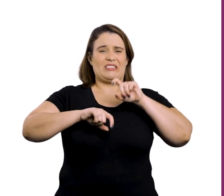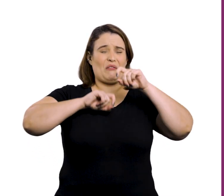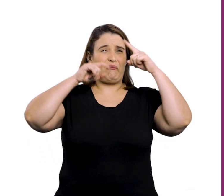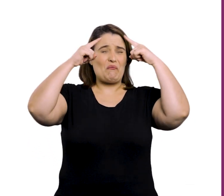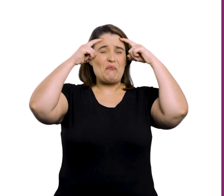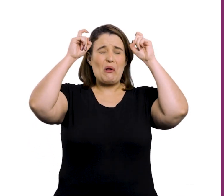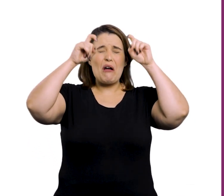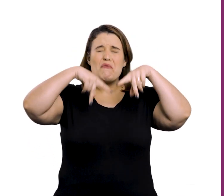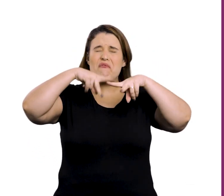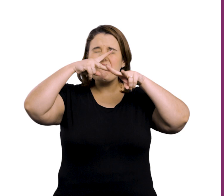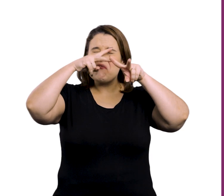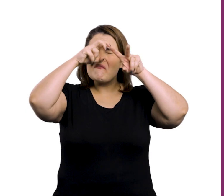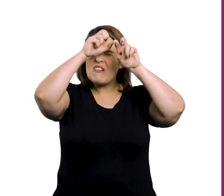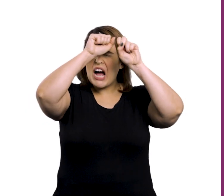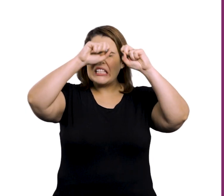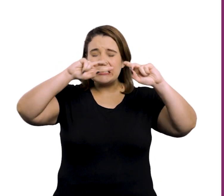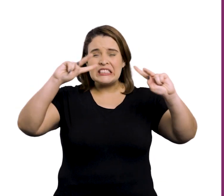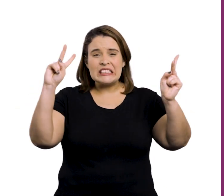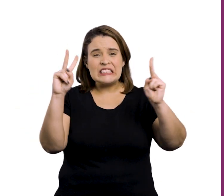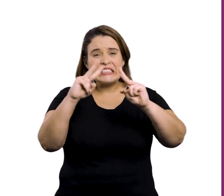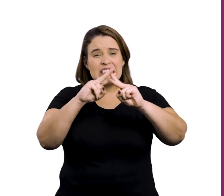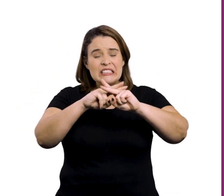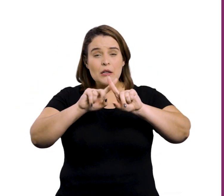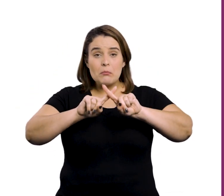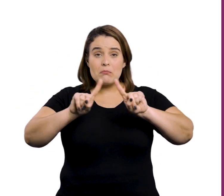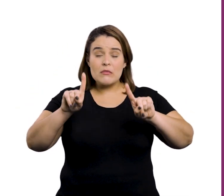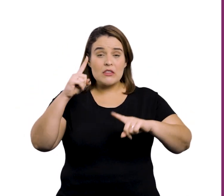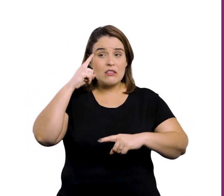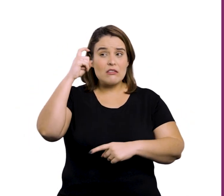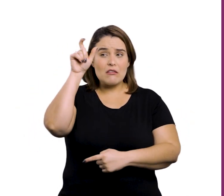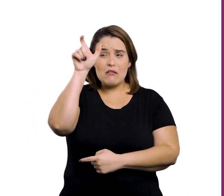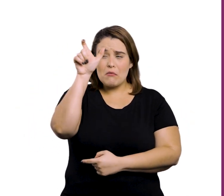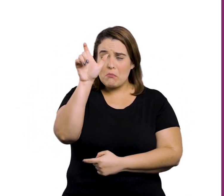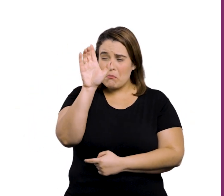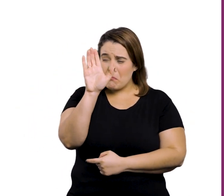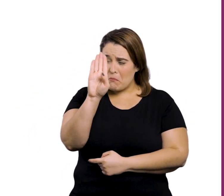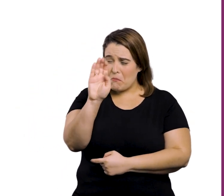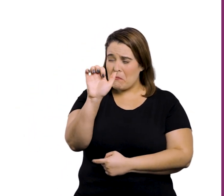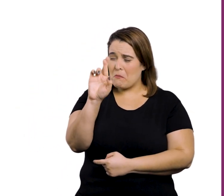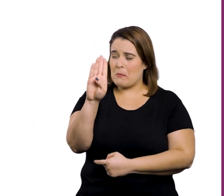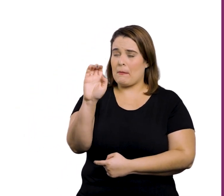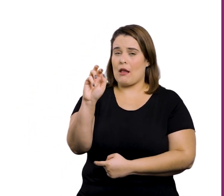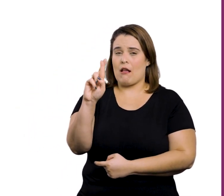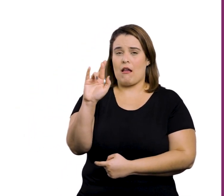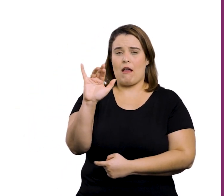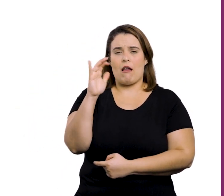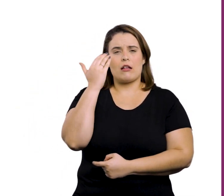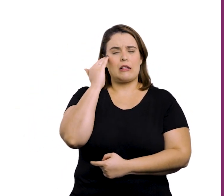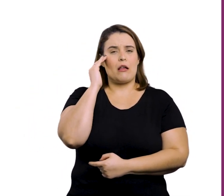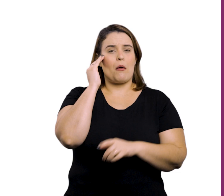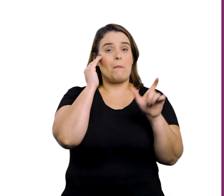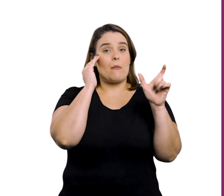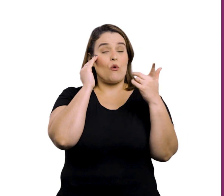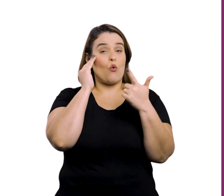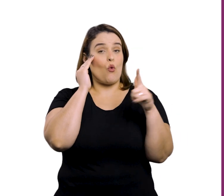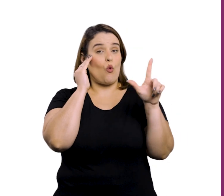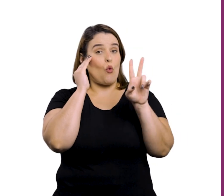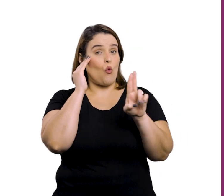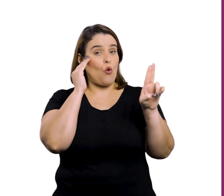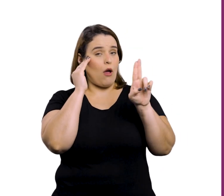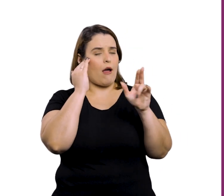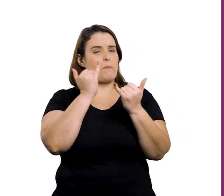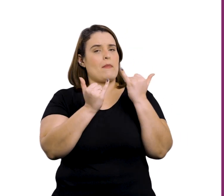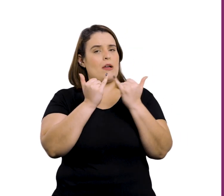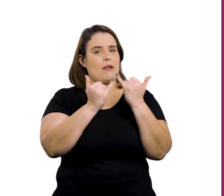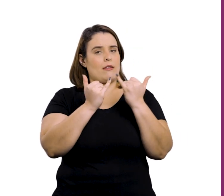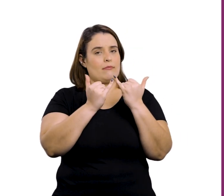à agressão, à violência. Mas a ideia de barbárie pode ser mais facilmente entendida quando usamos uma outra